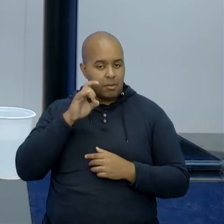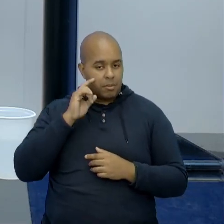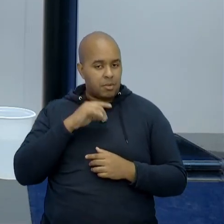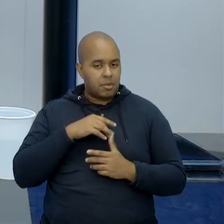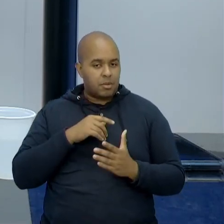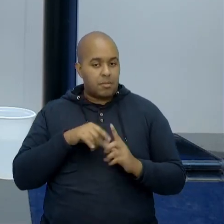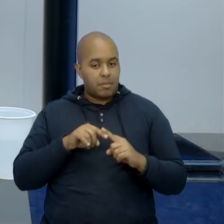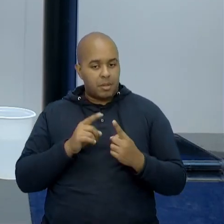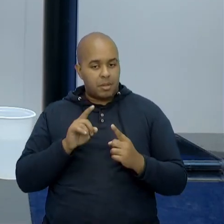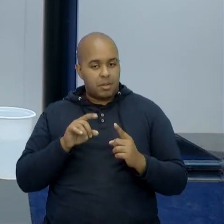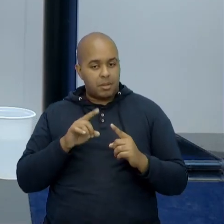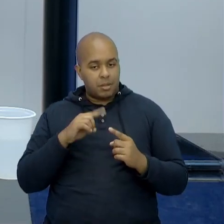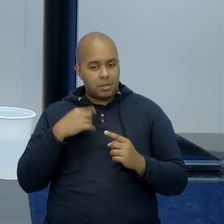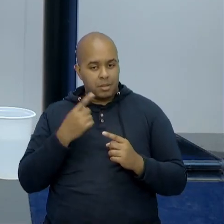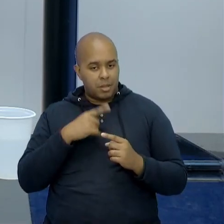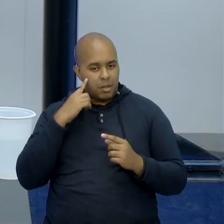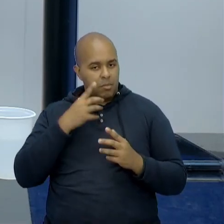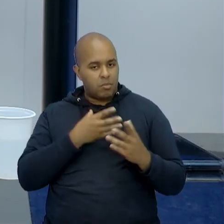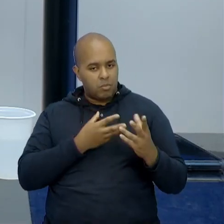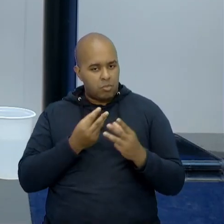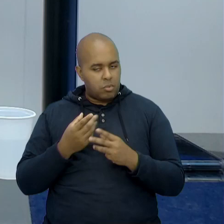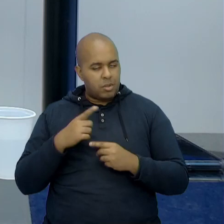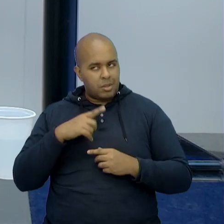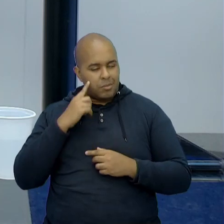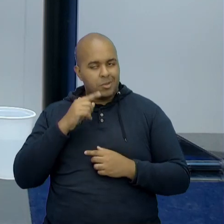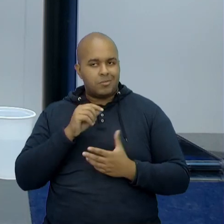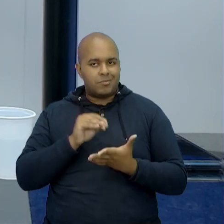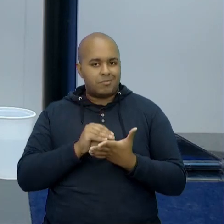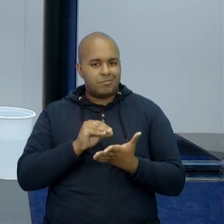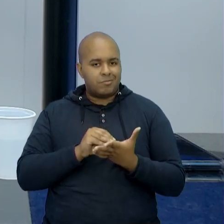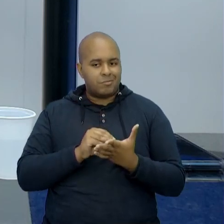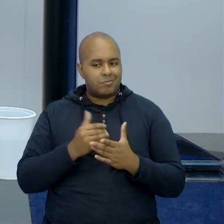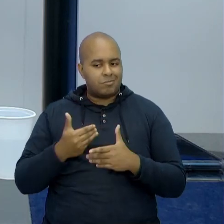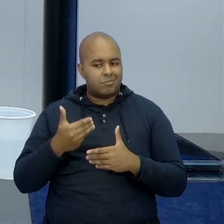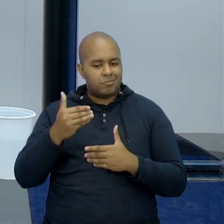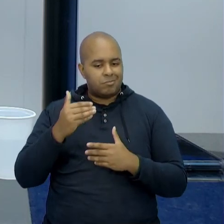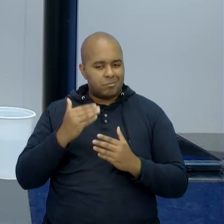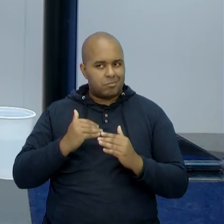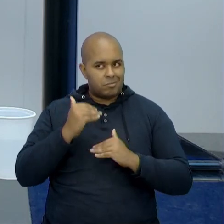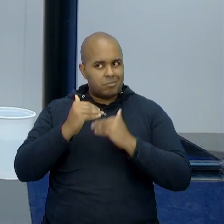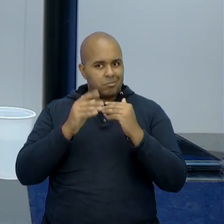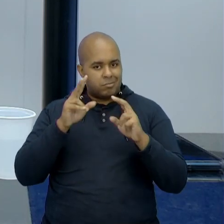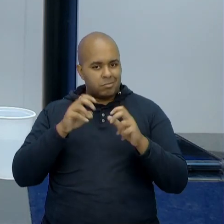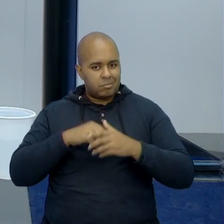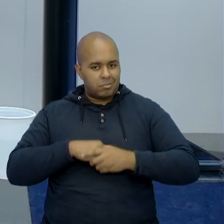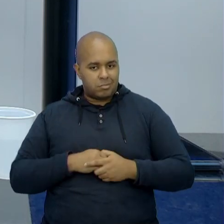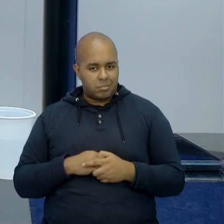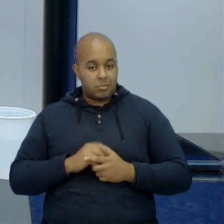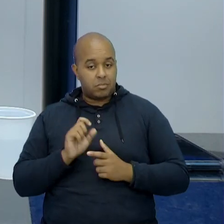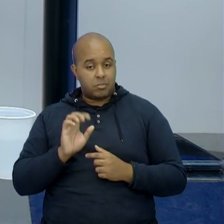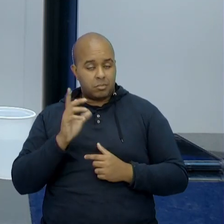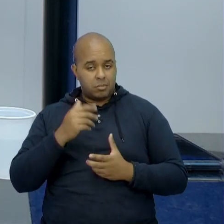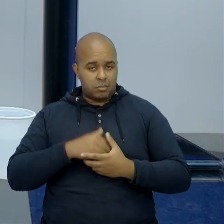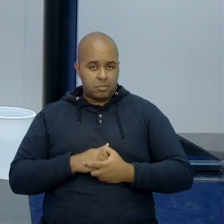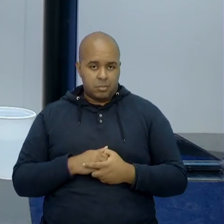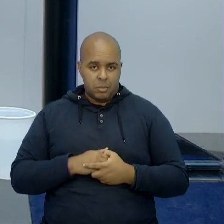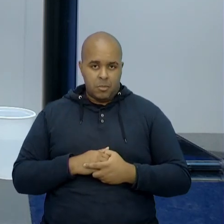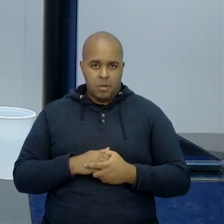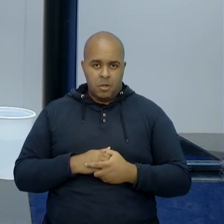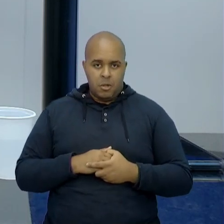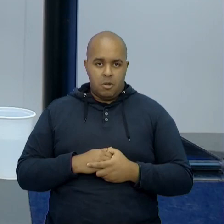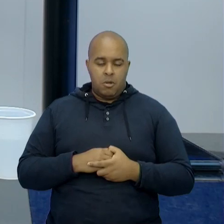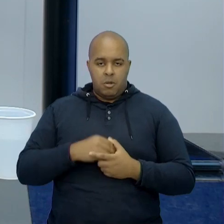gênio. Mas a gente tem, assim, muito ainda a avançar nesse tema. O que acontece?